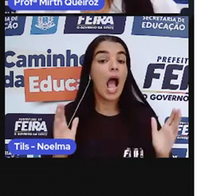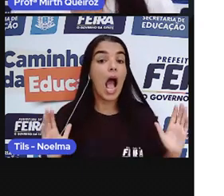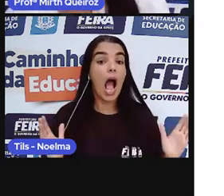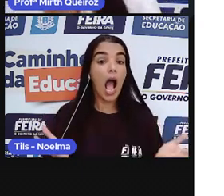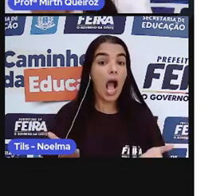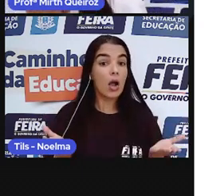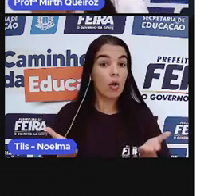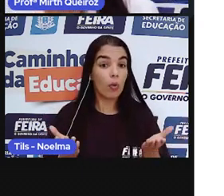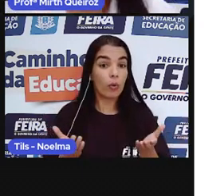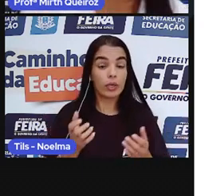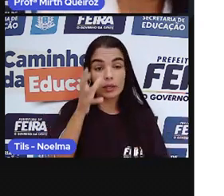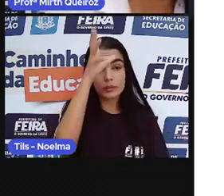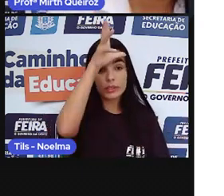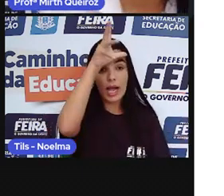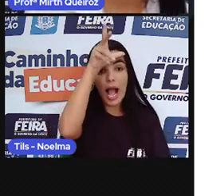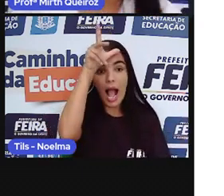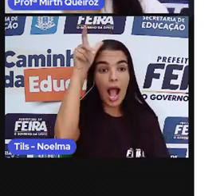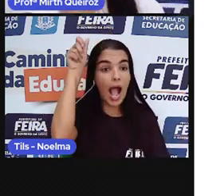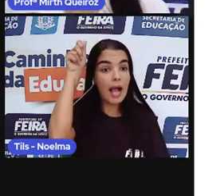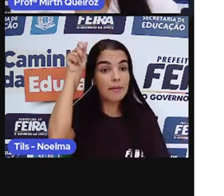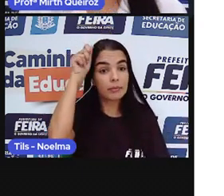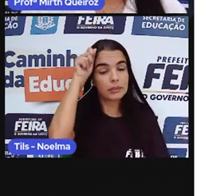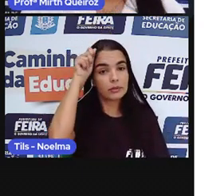A Amazônia aí, né?